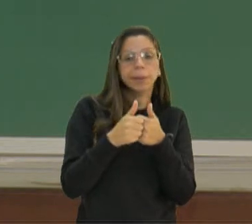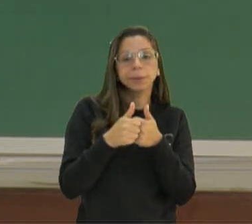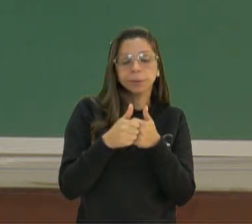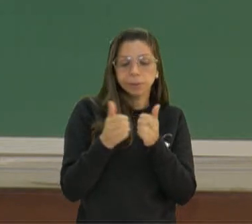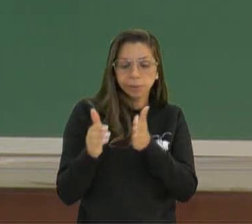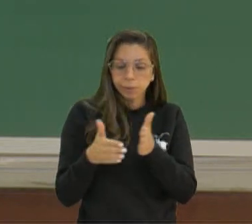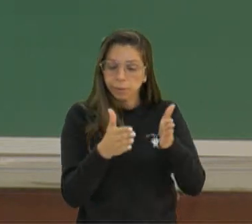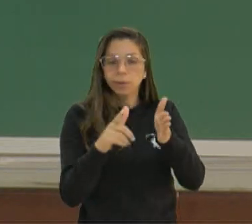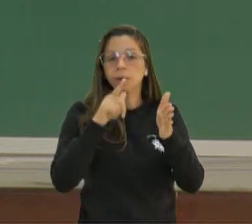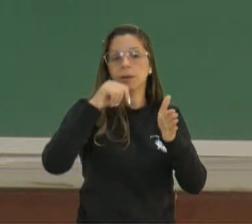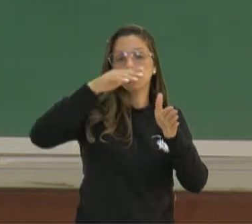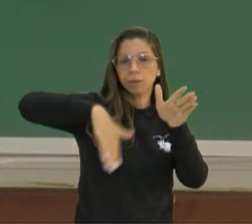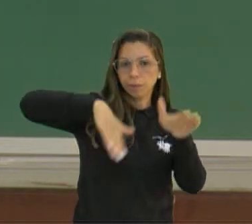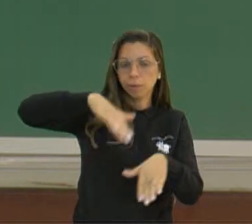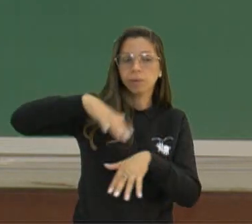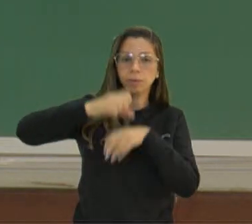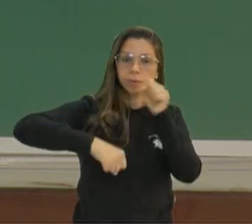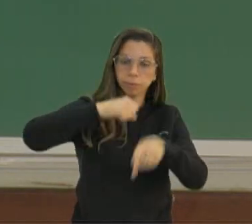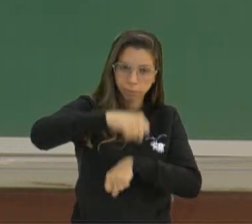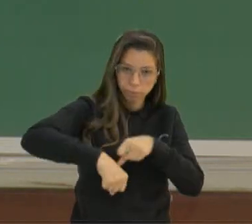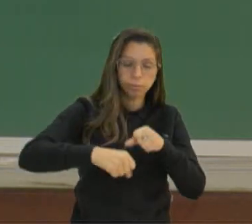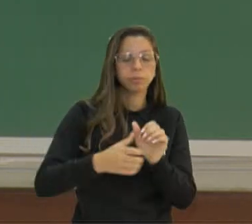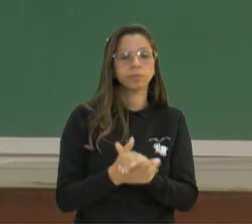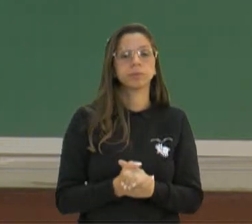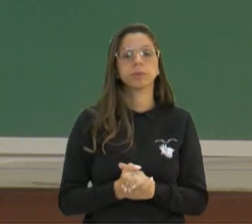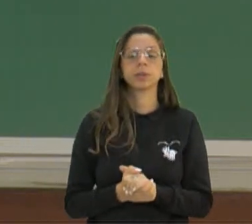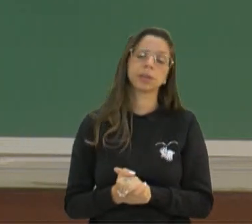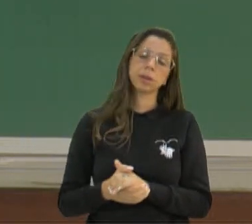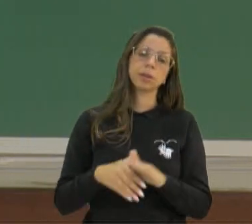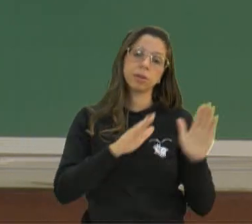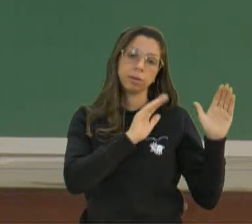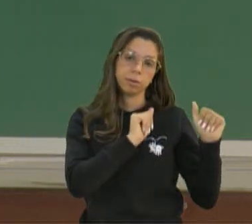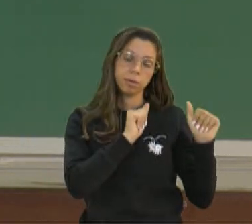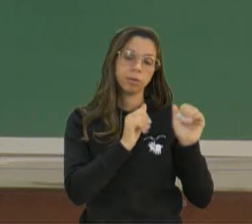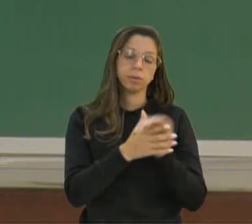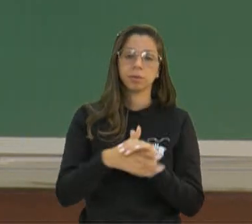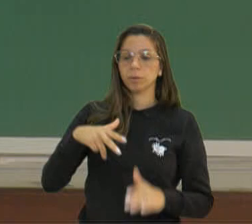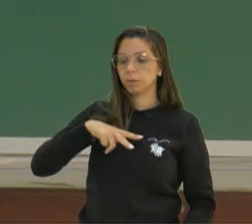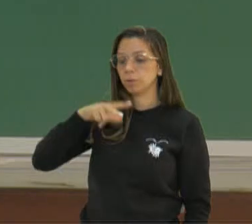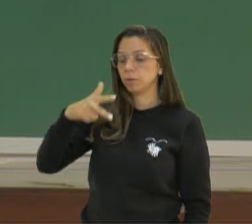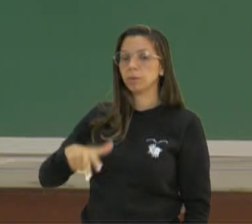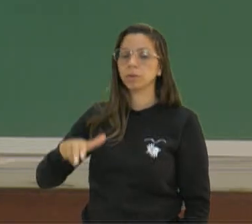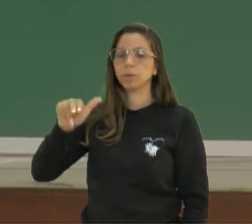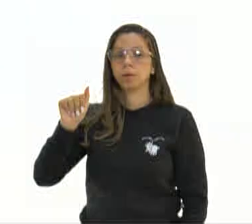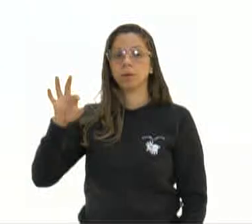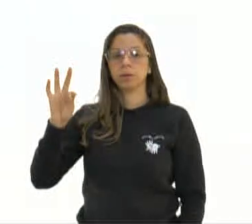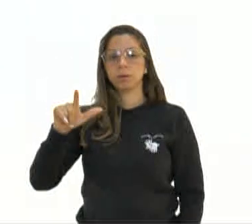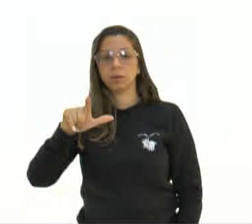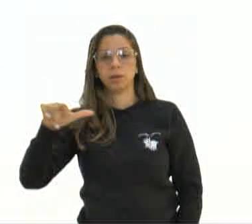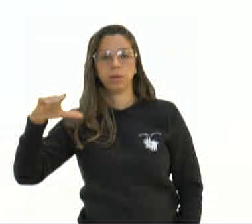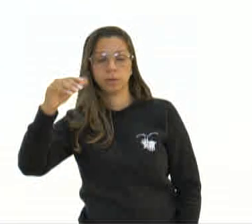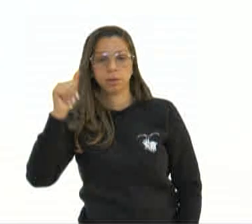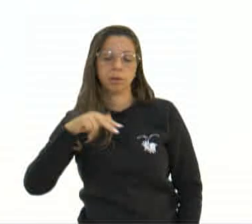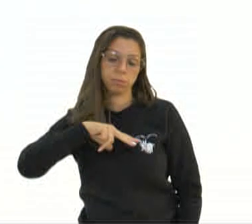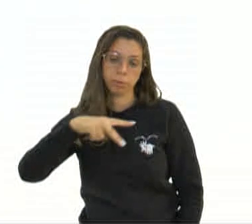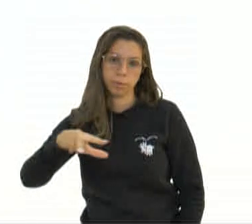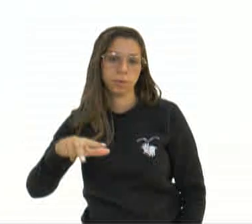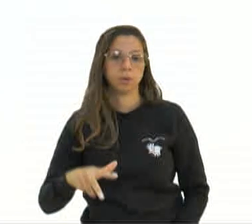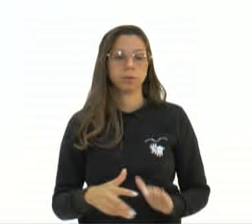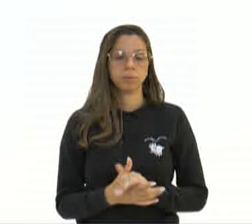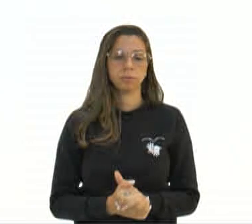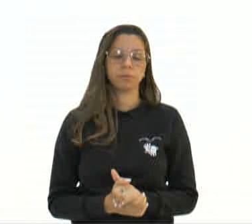ocidental pacífica para Castela, que no caso dos espanhóis, e a oriental atlântica para os portugueses.